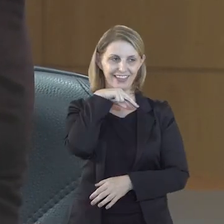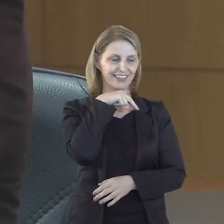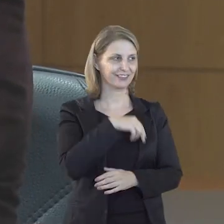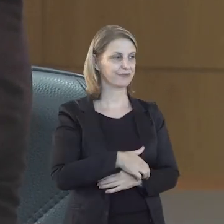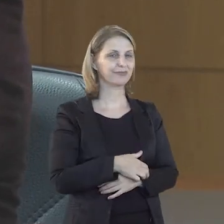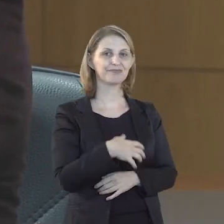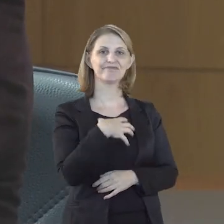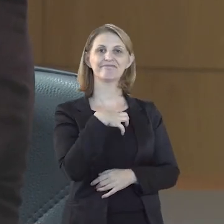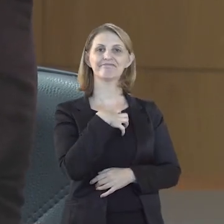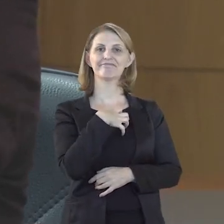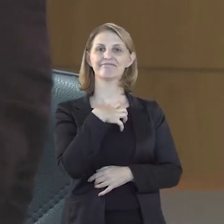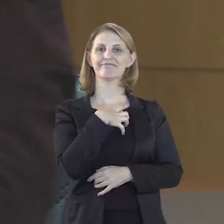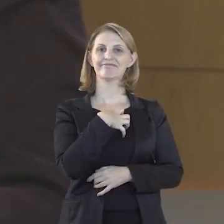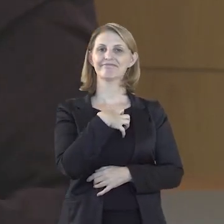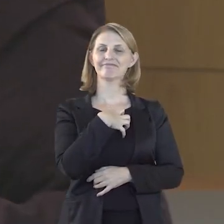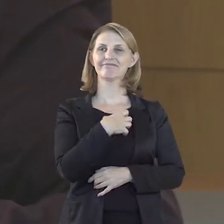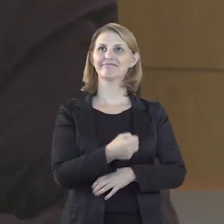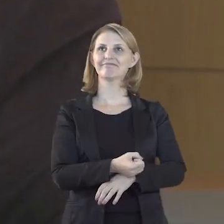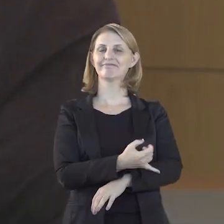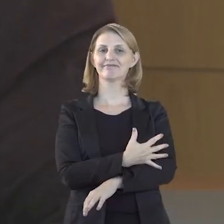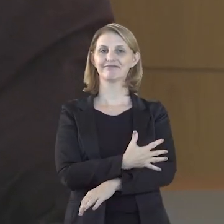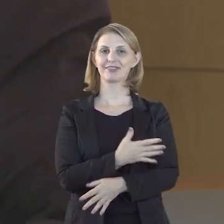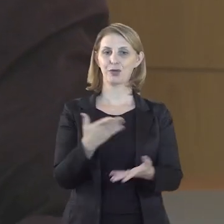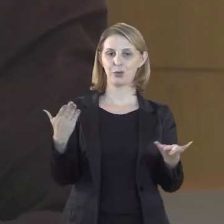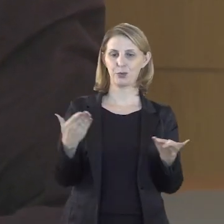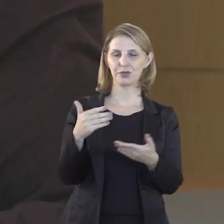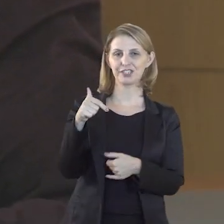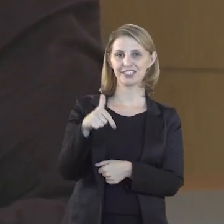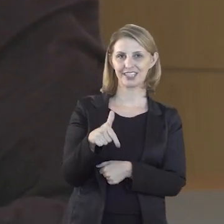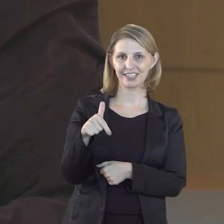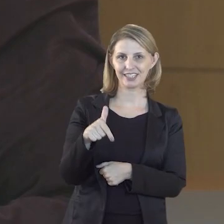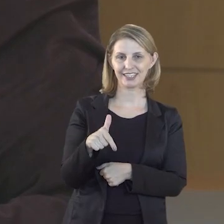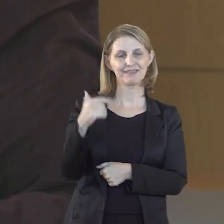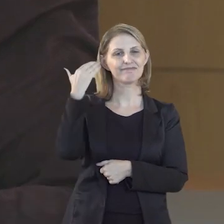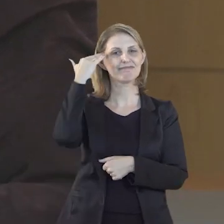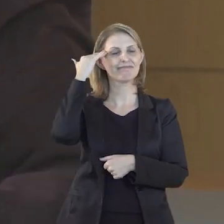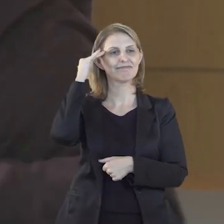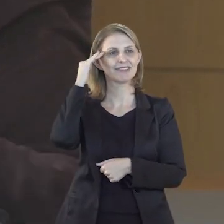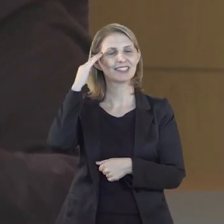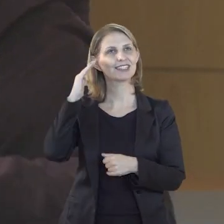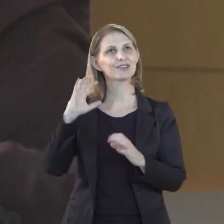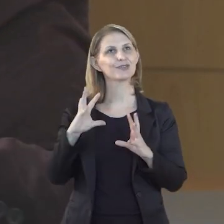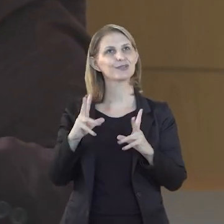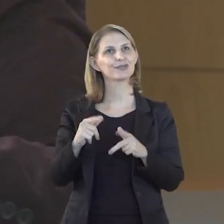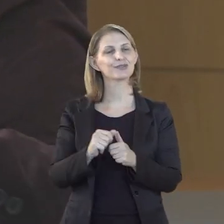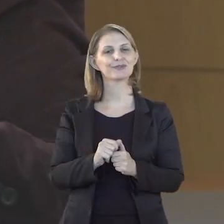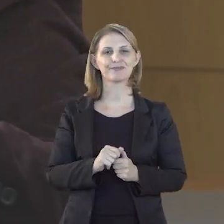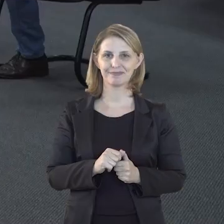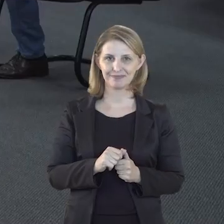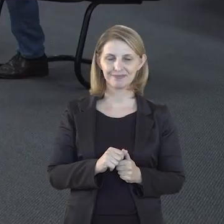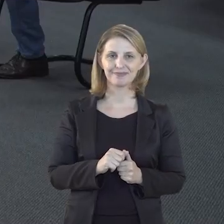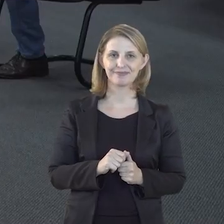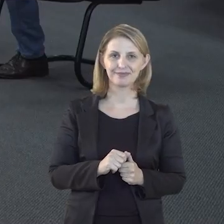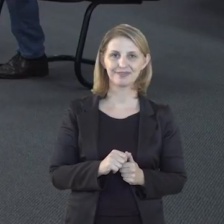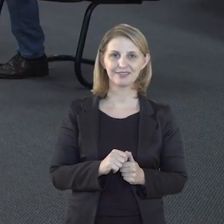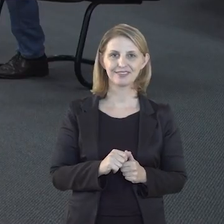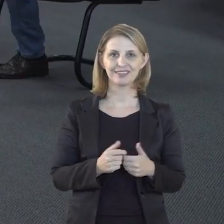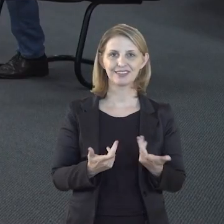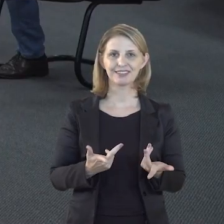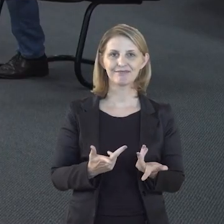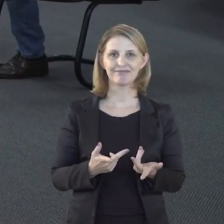aquele conhecimento dela para mim, neto. E eu me sinto, aí vem aqui hoje, né, depois